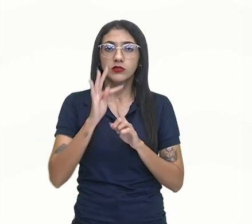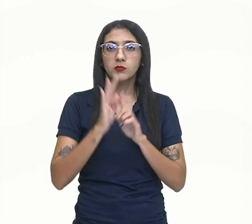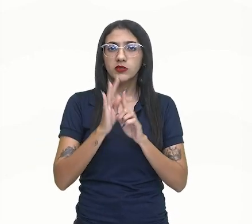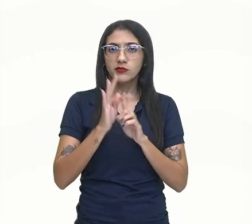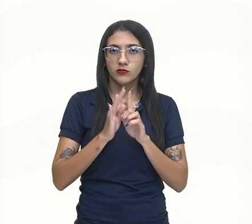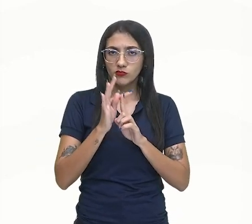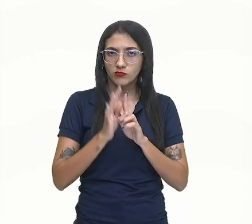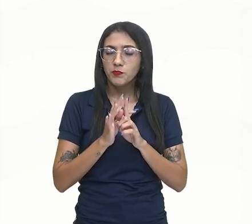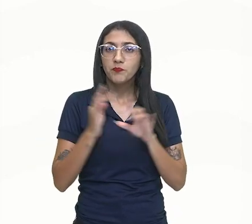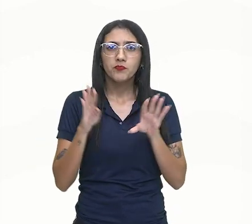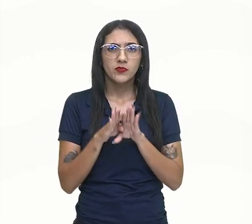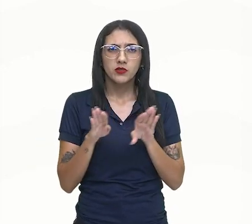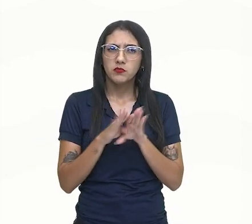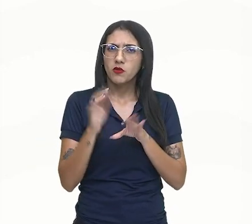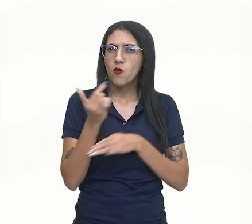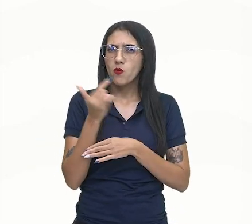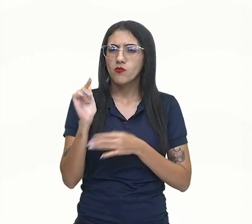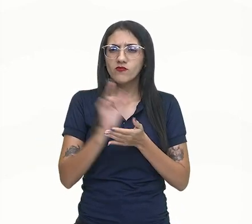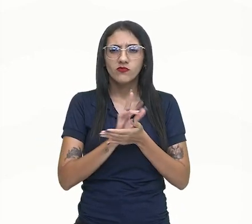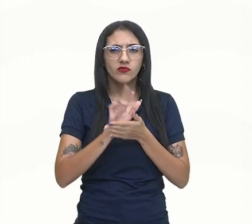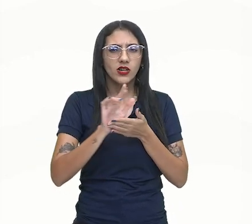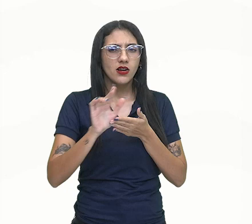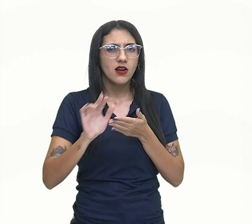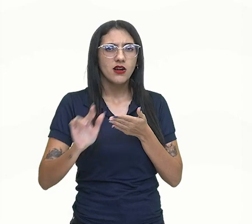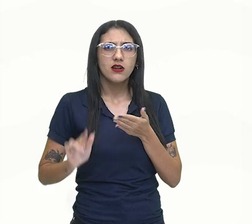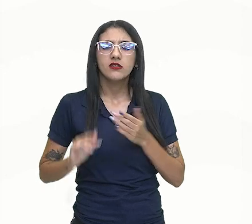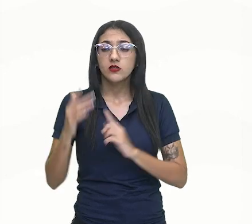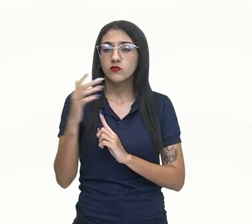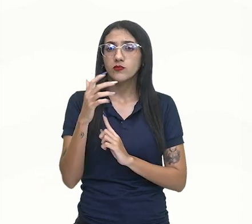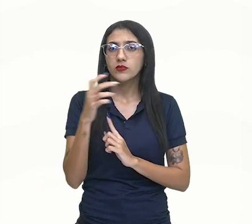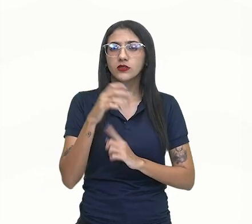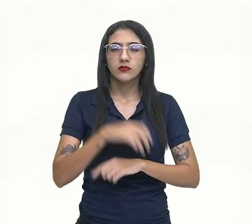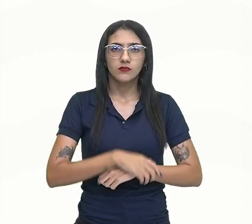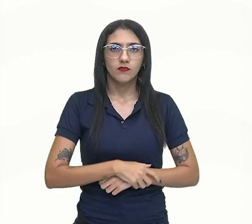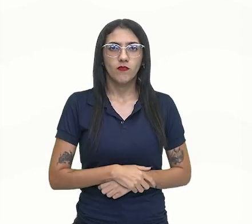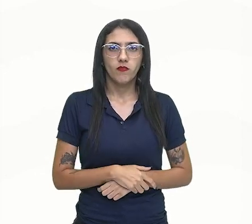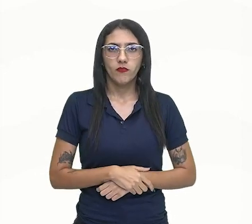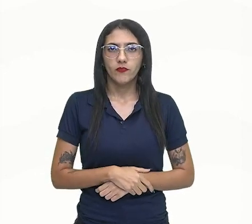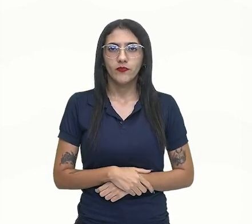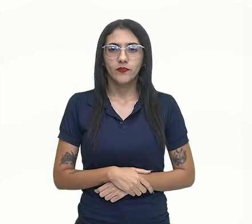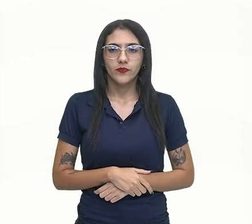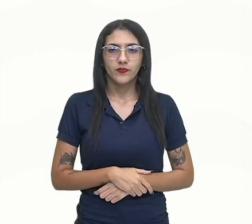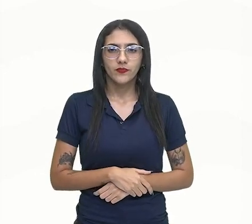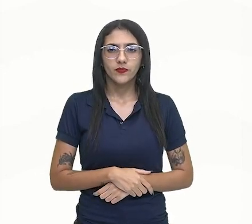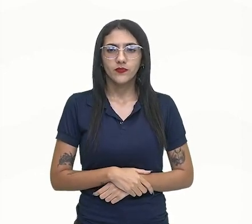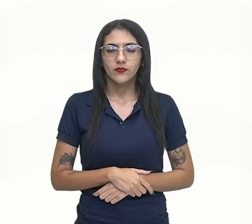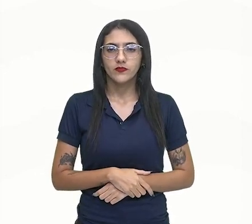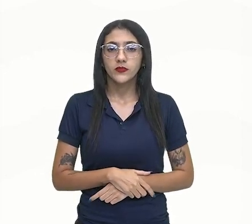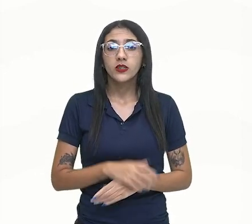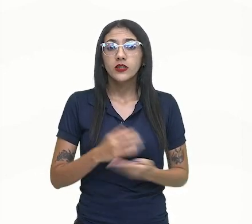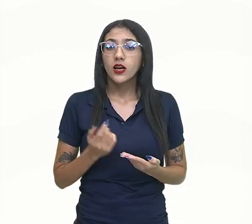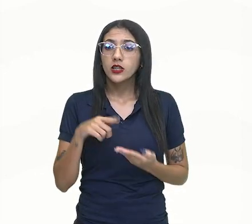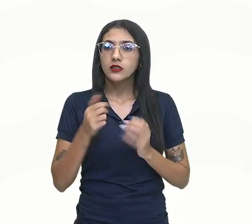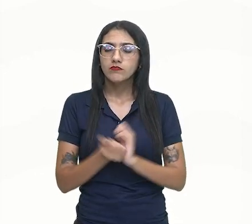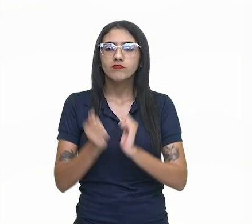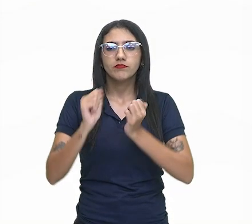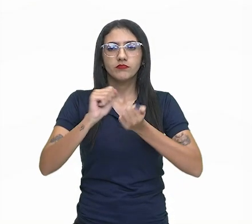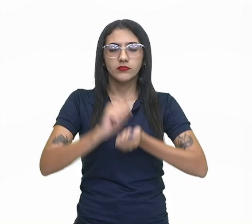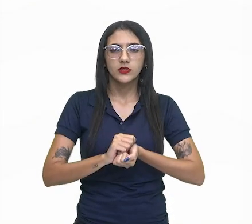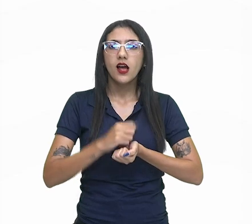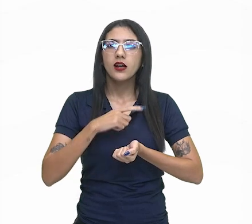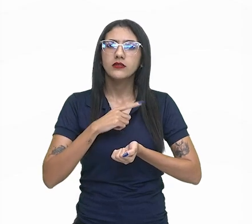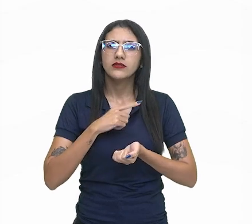outras influências que vai ter sobre os indivíduos. E aí, ao se adaptar, nós temos uma